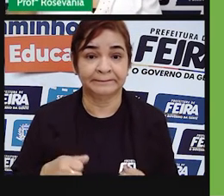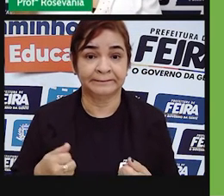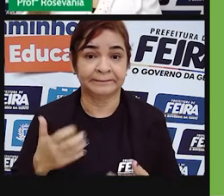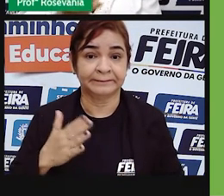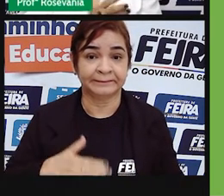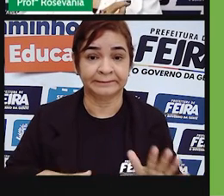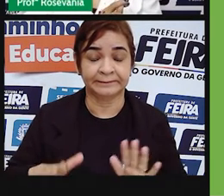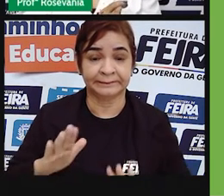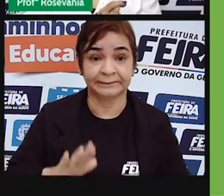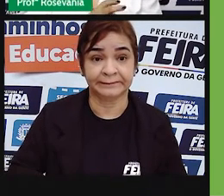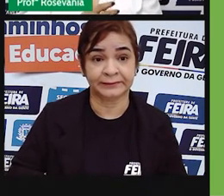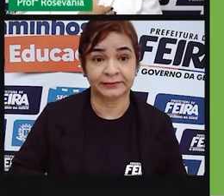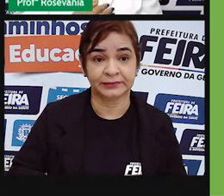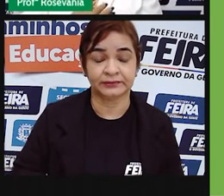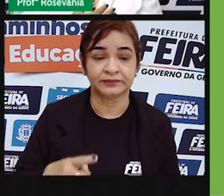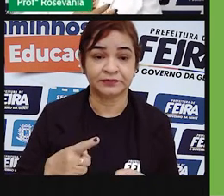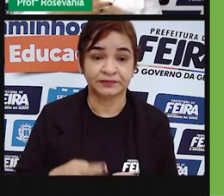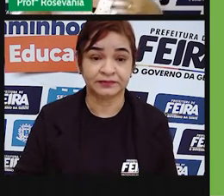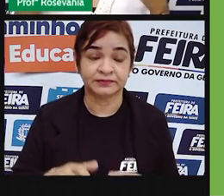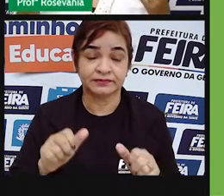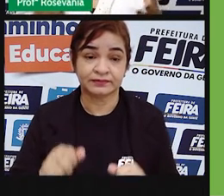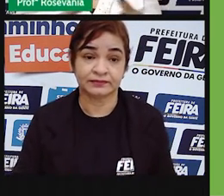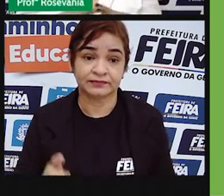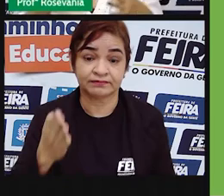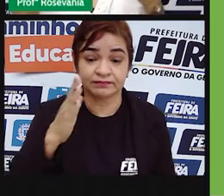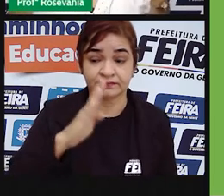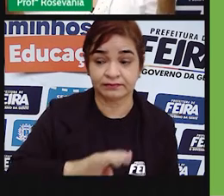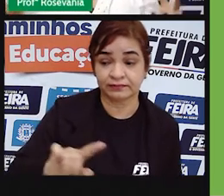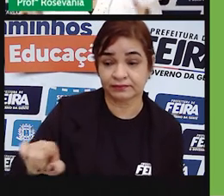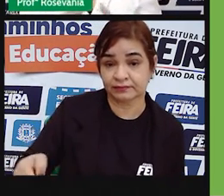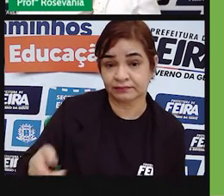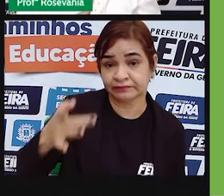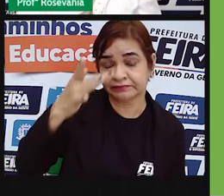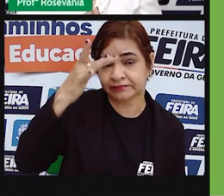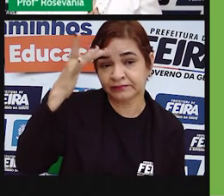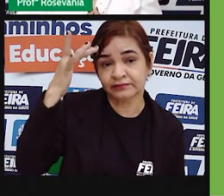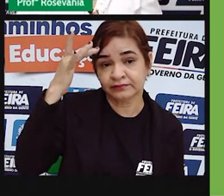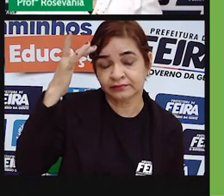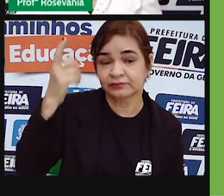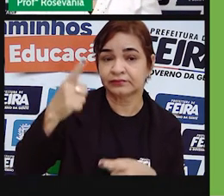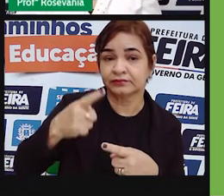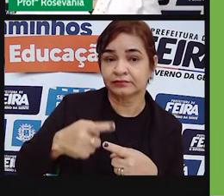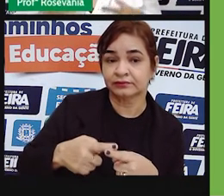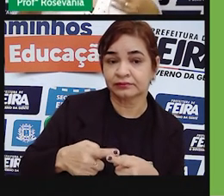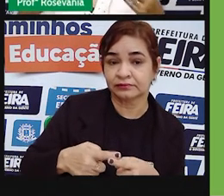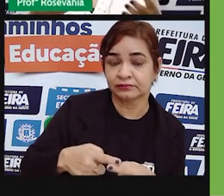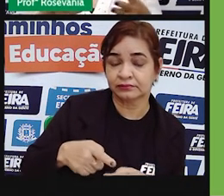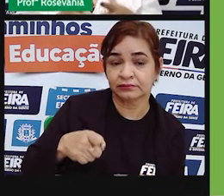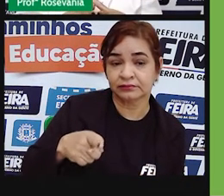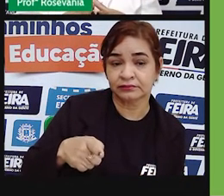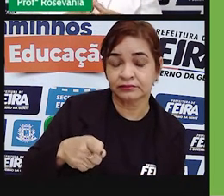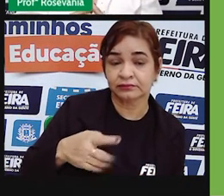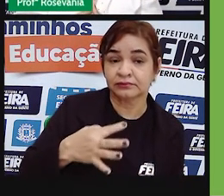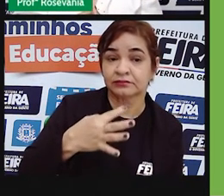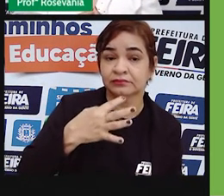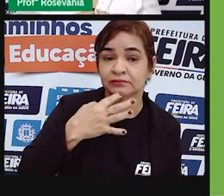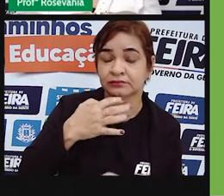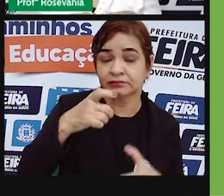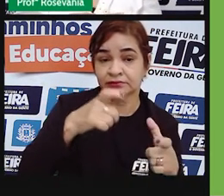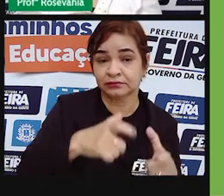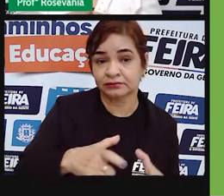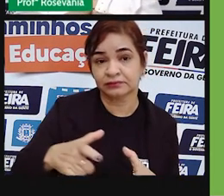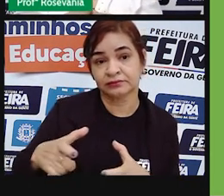eles são parcial da perna ou seja as pessoas enrolam um restinho de dinheiro que eles ainda têm e eles